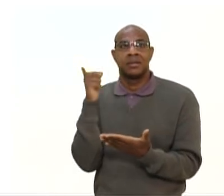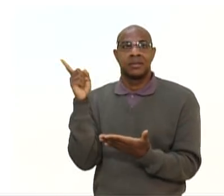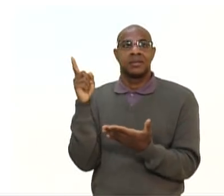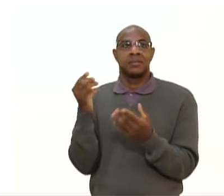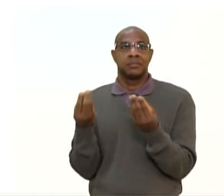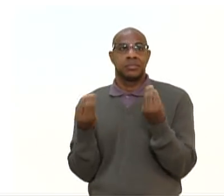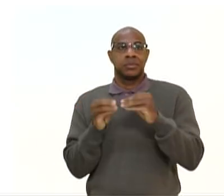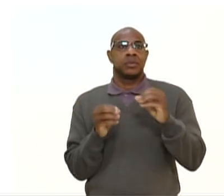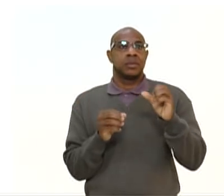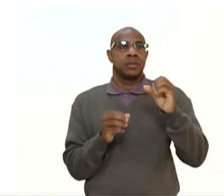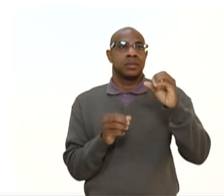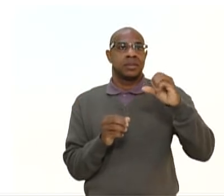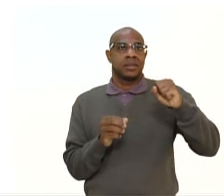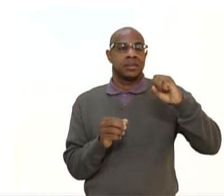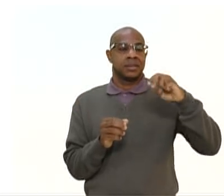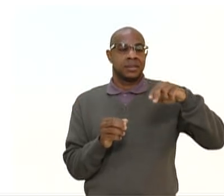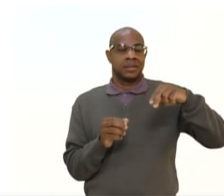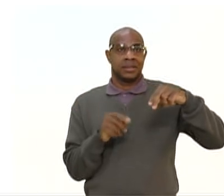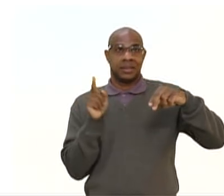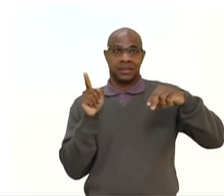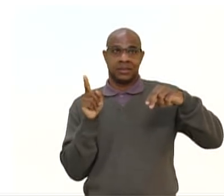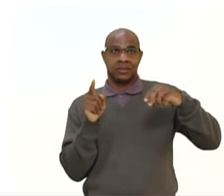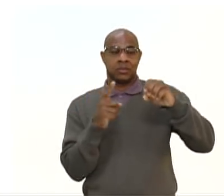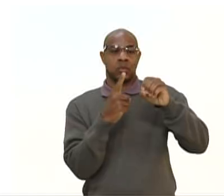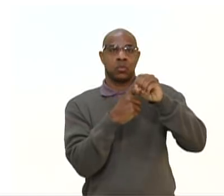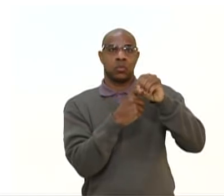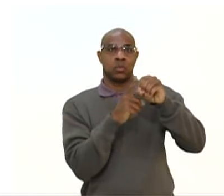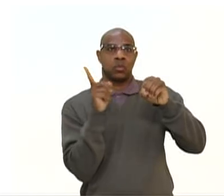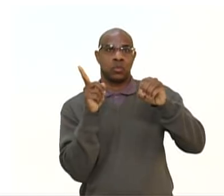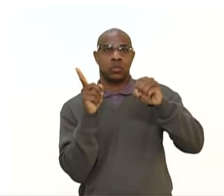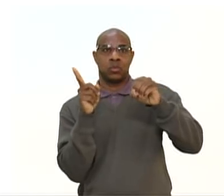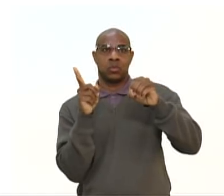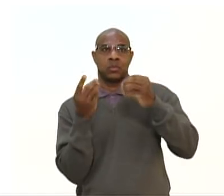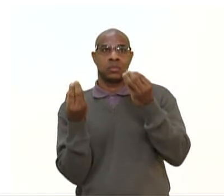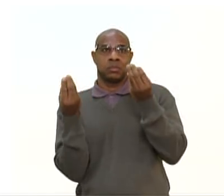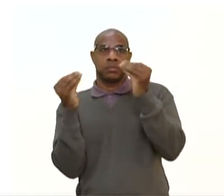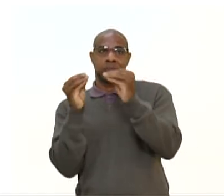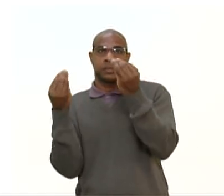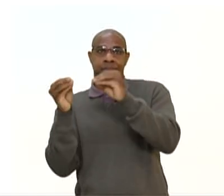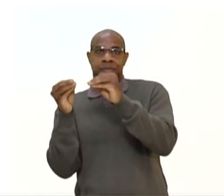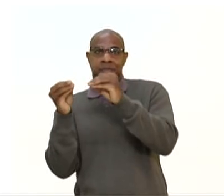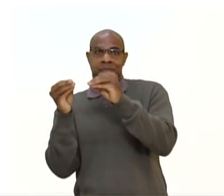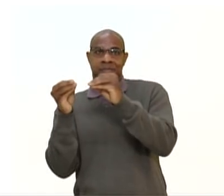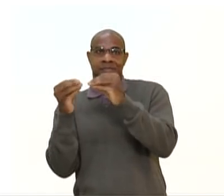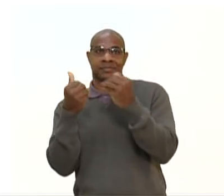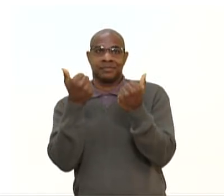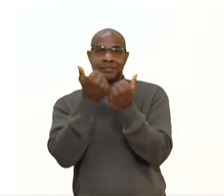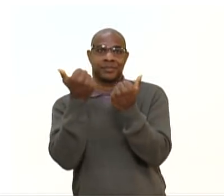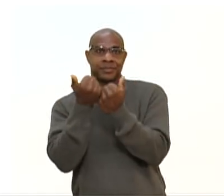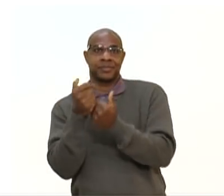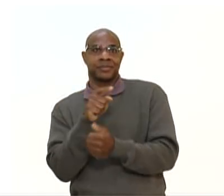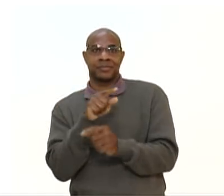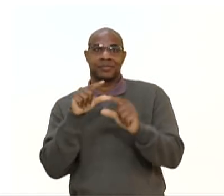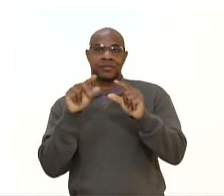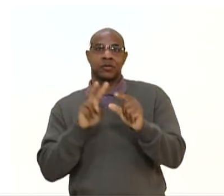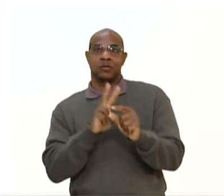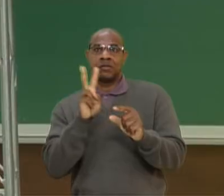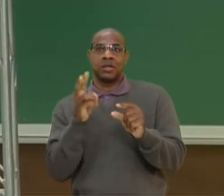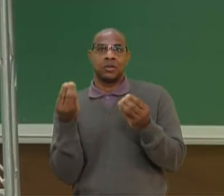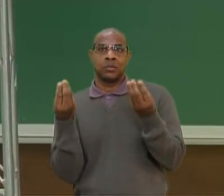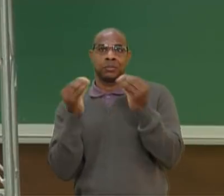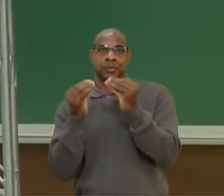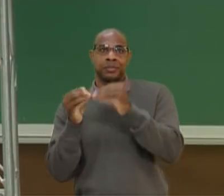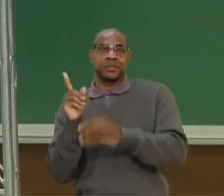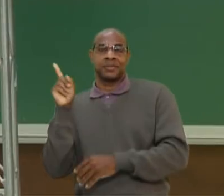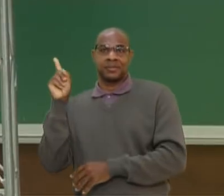seno, menos 4 sobre o módulo, racionalizando, achamos que o seno vale menos raiz de 2 sobre